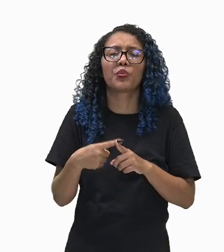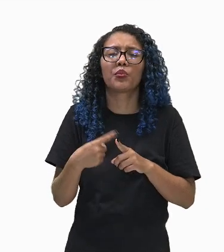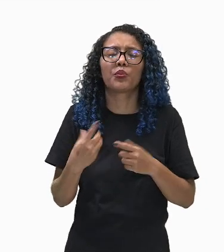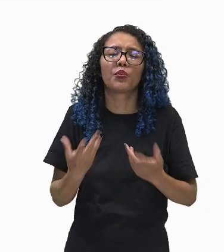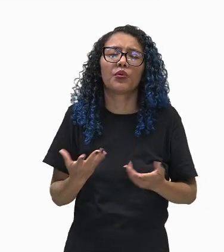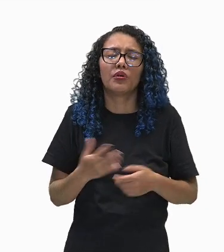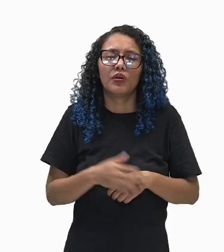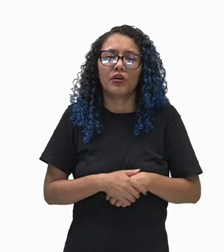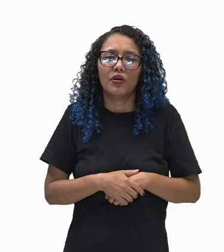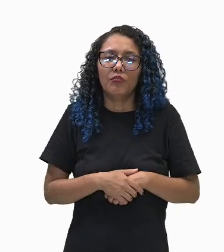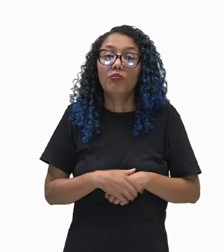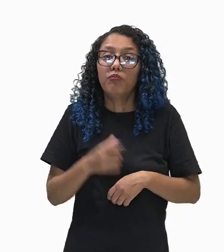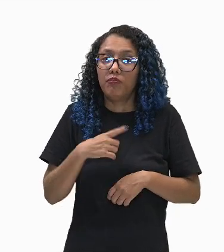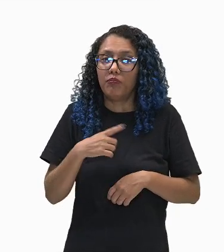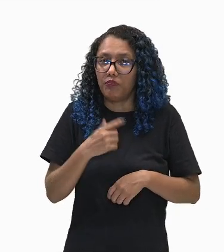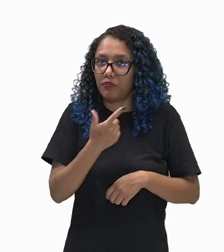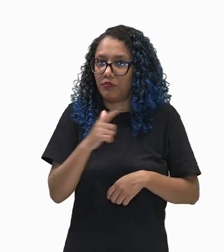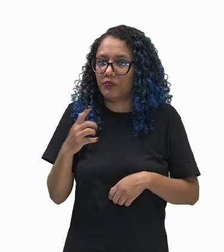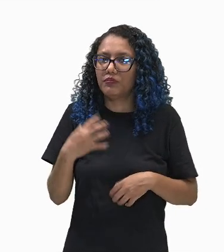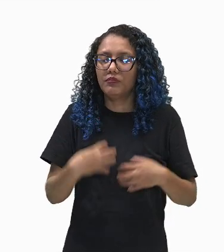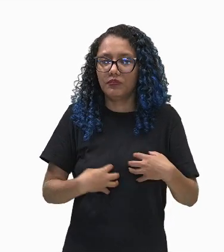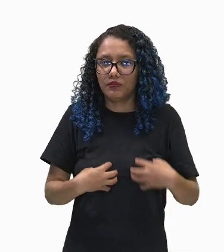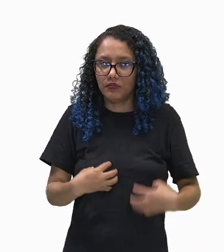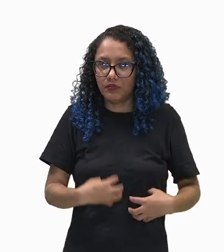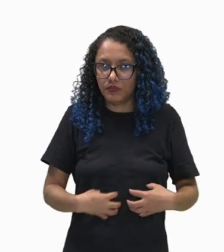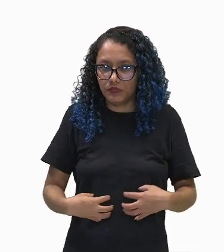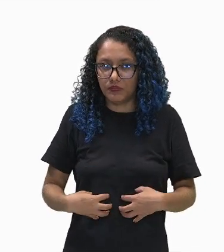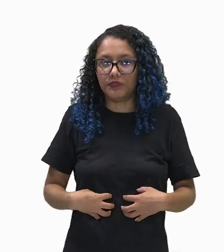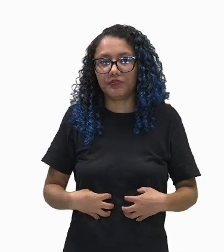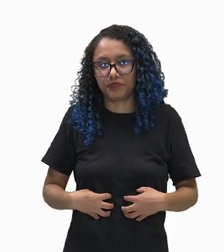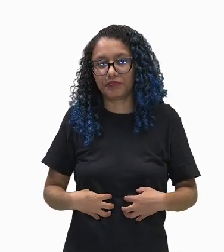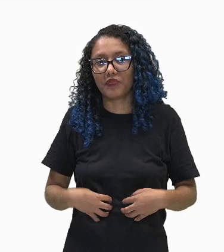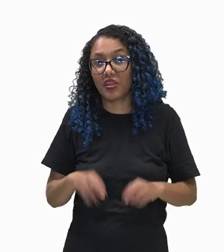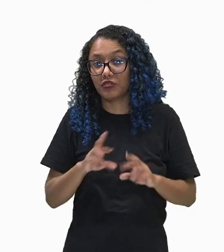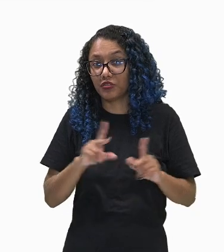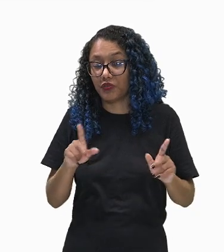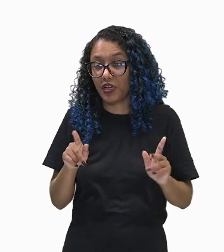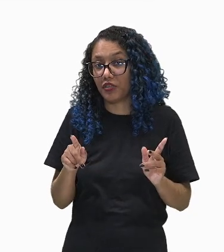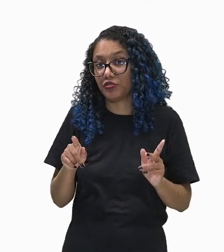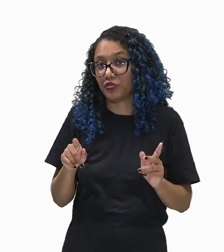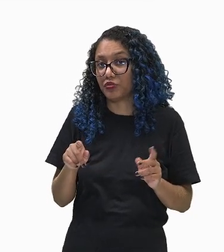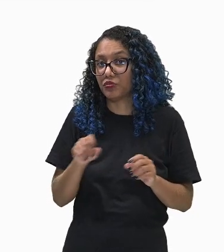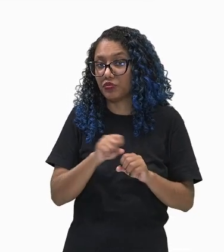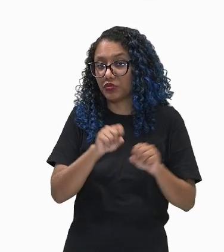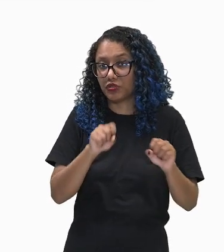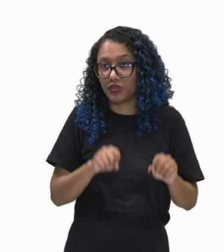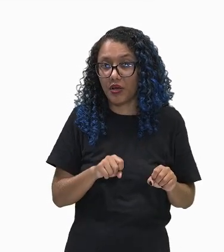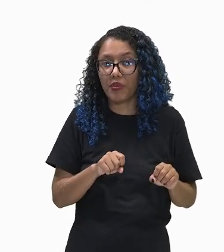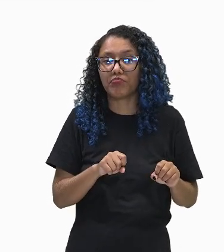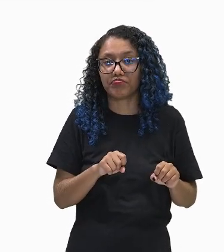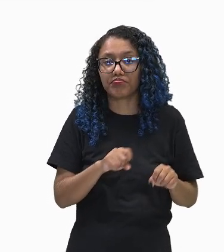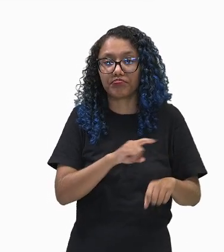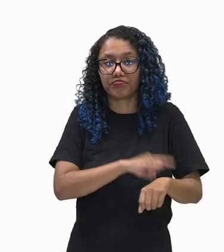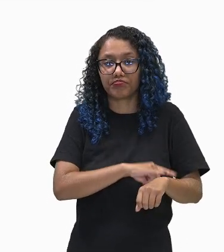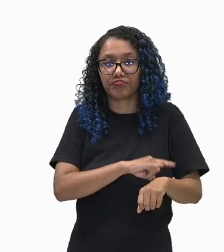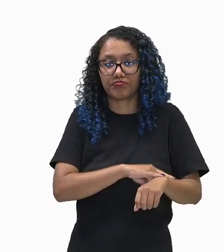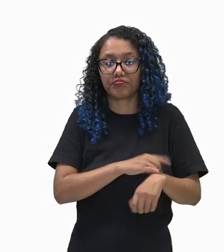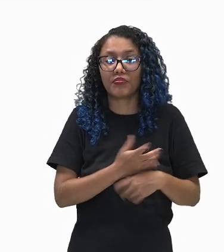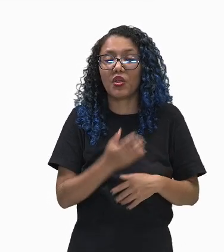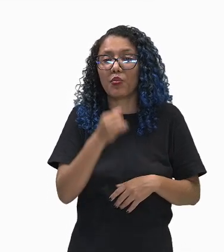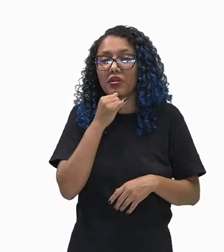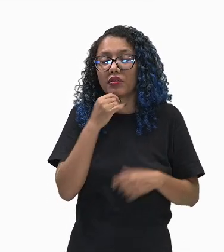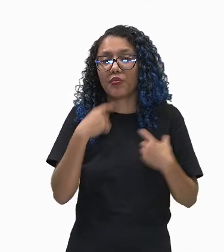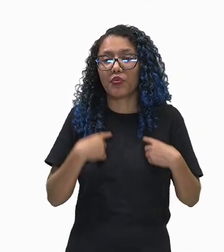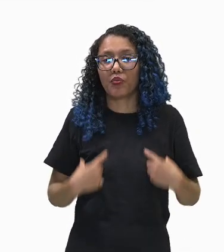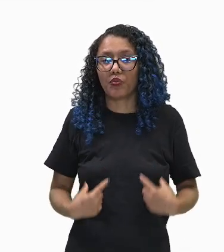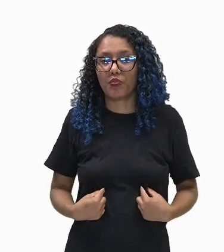pois inclui outros órgãos, além do sistema urinário, como os pulmões. Lembrando a vocês que os pulmões